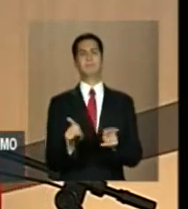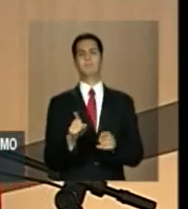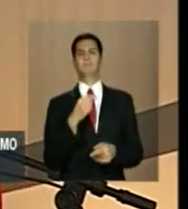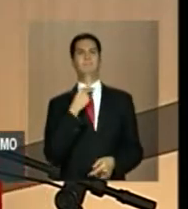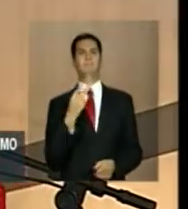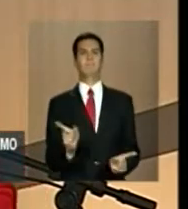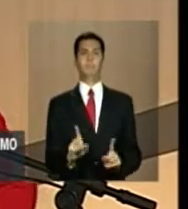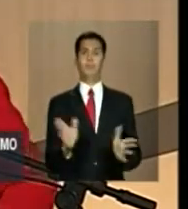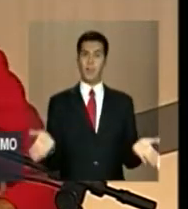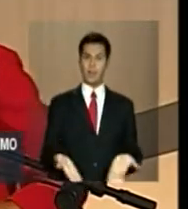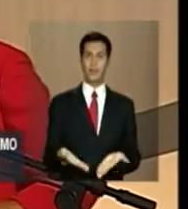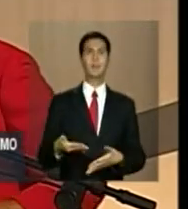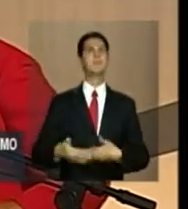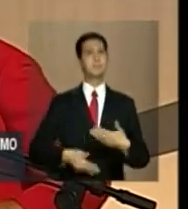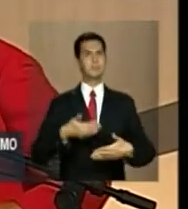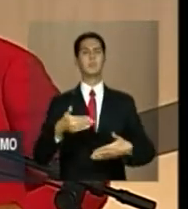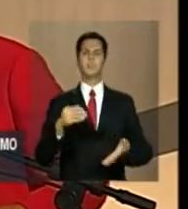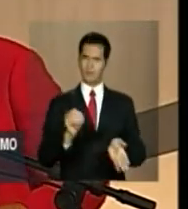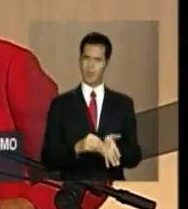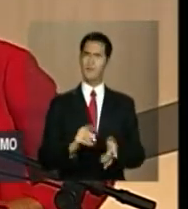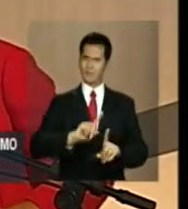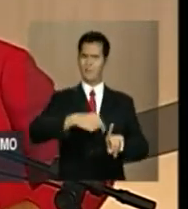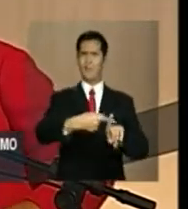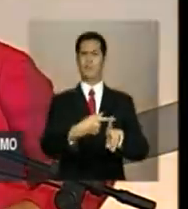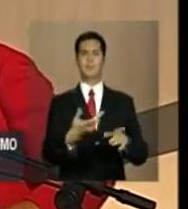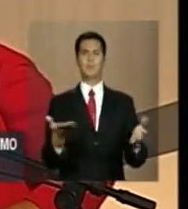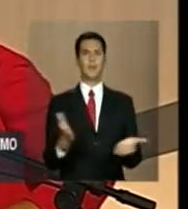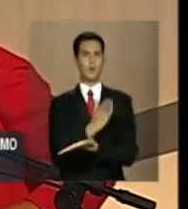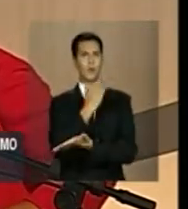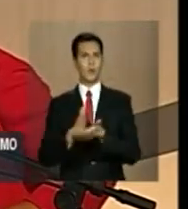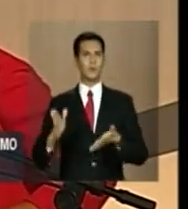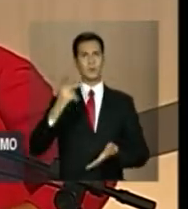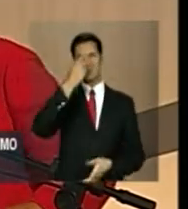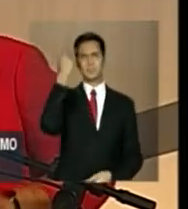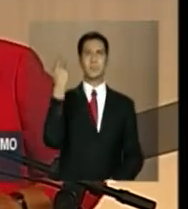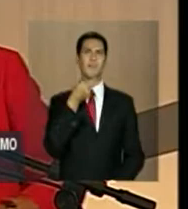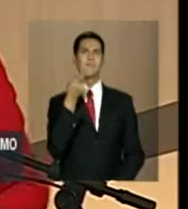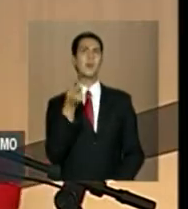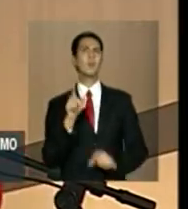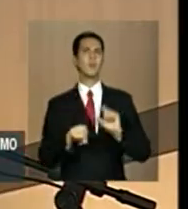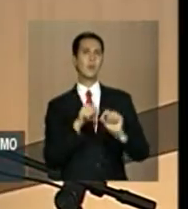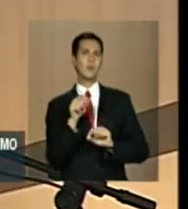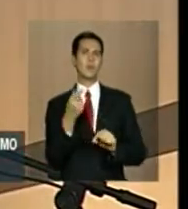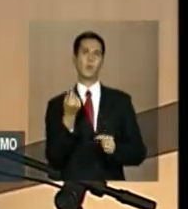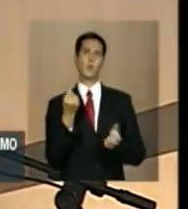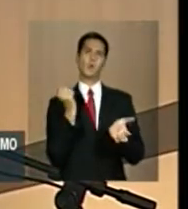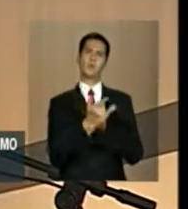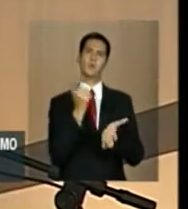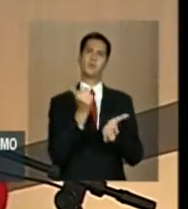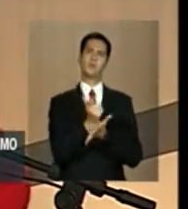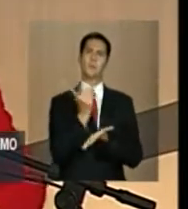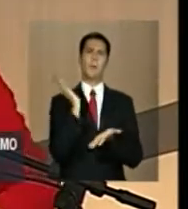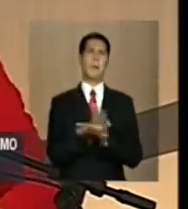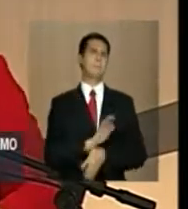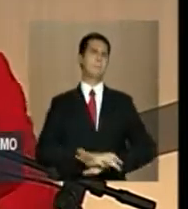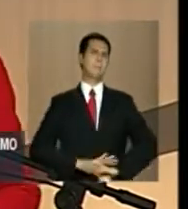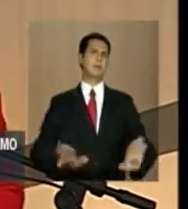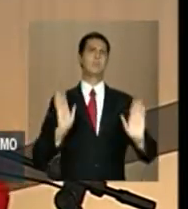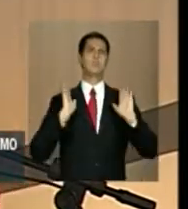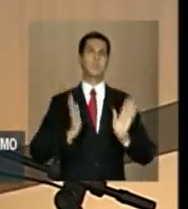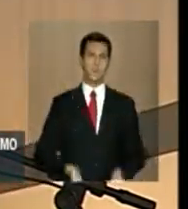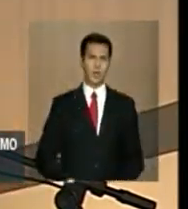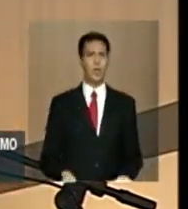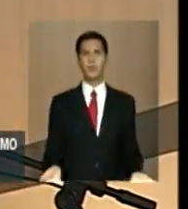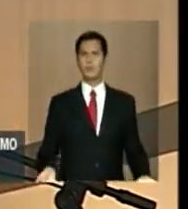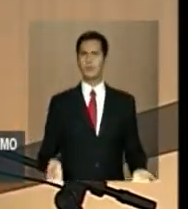aqueles que dizem que o momento do consumo no Brasil passou. Ora, como pode ter passado se